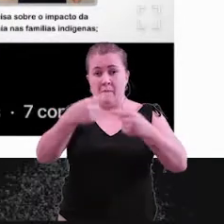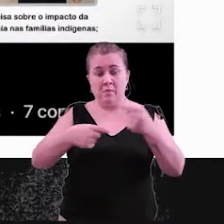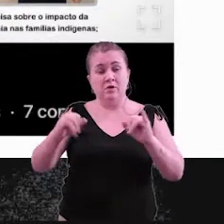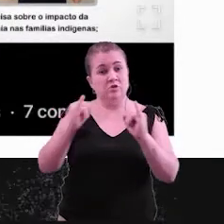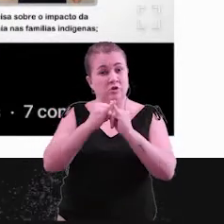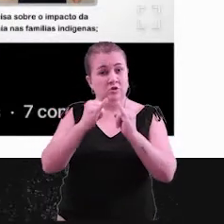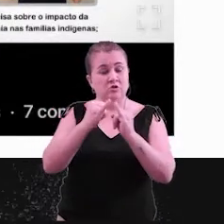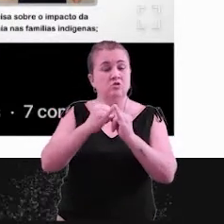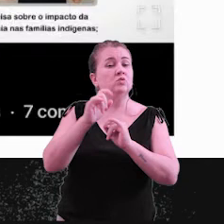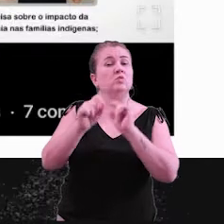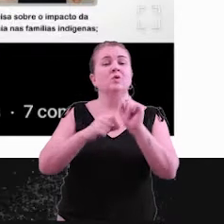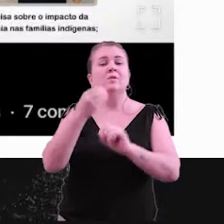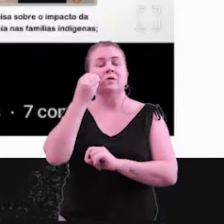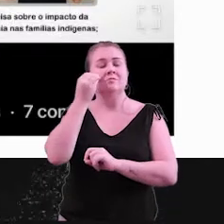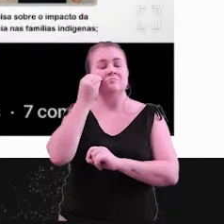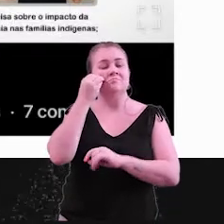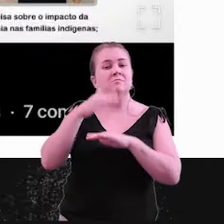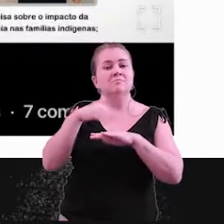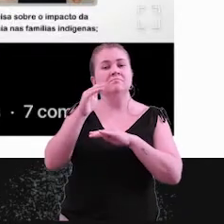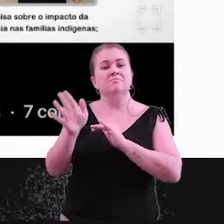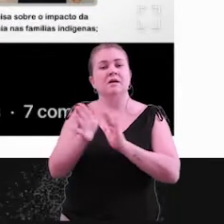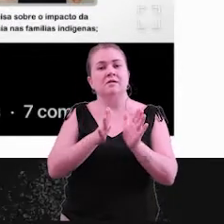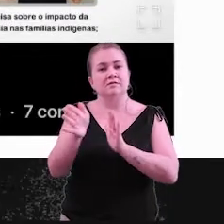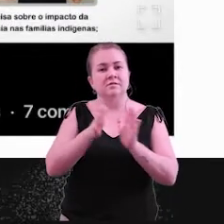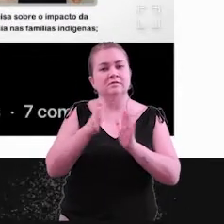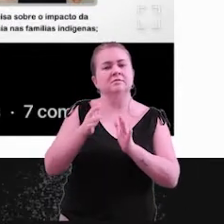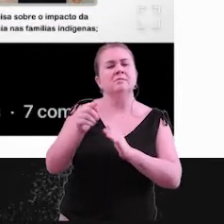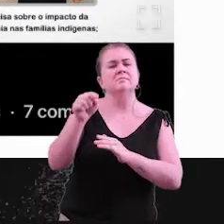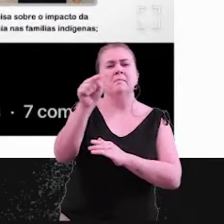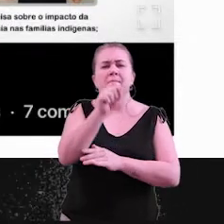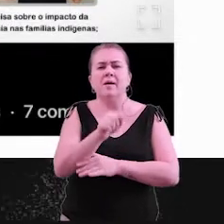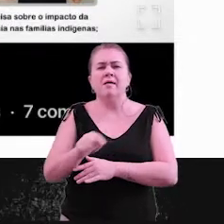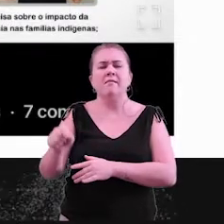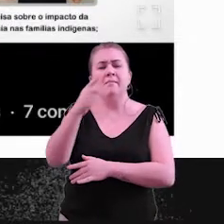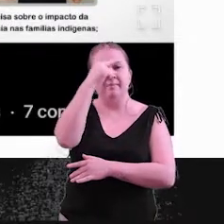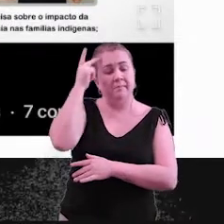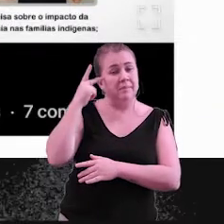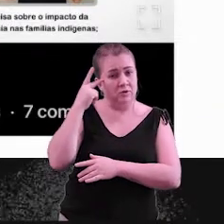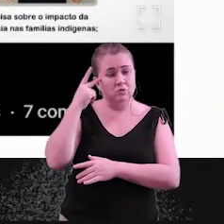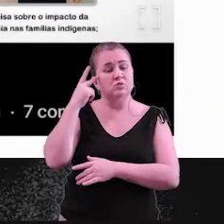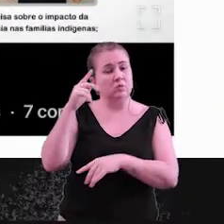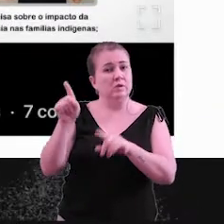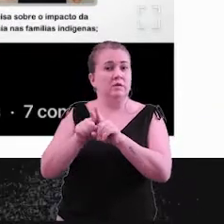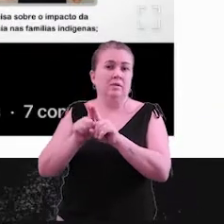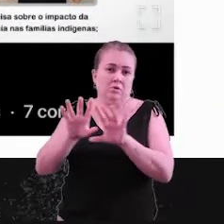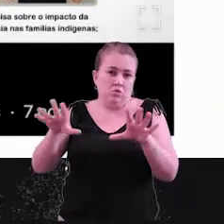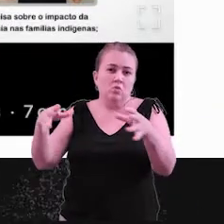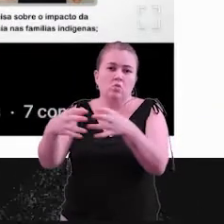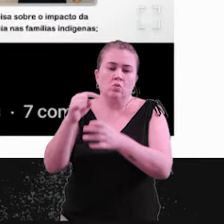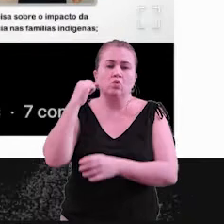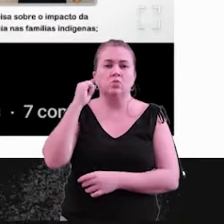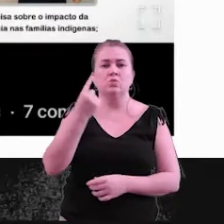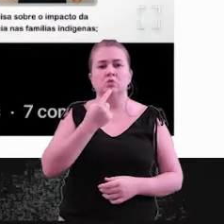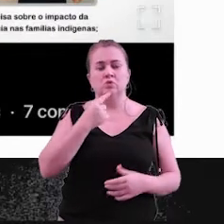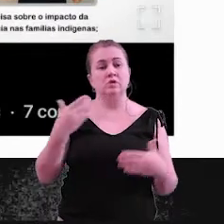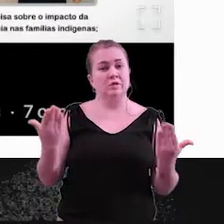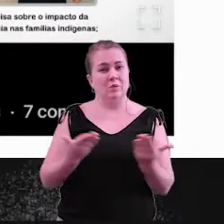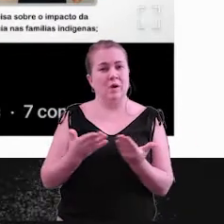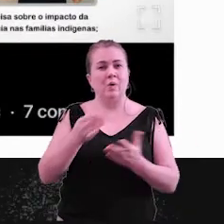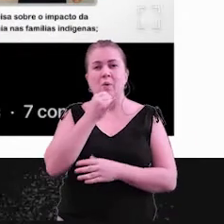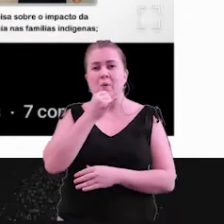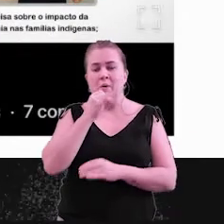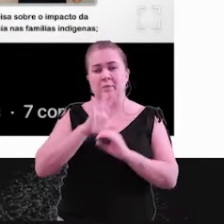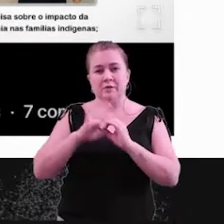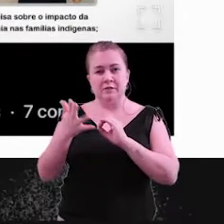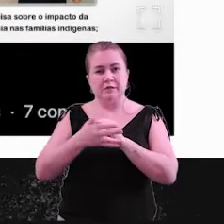né, de acessibilidade a diversos públicos, e dentre eles ao público surdo. Então, agora, na